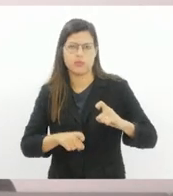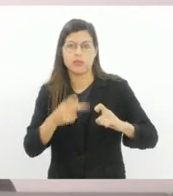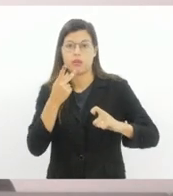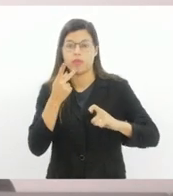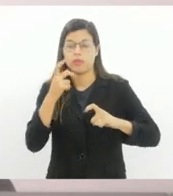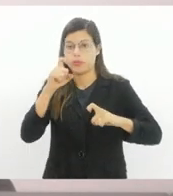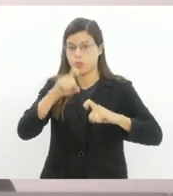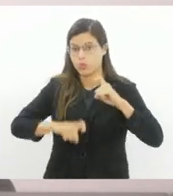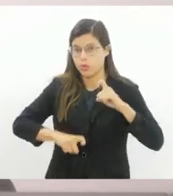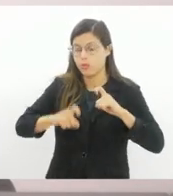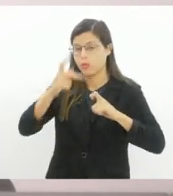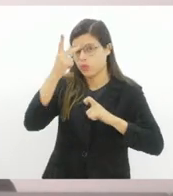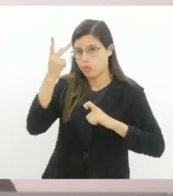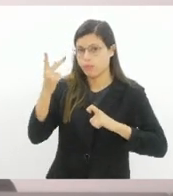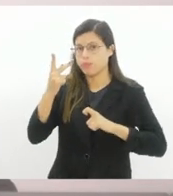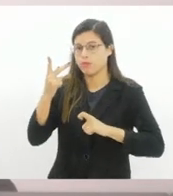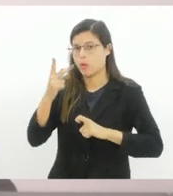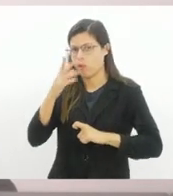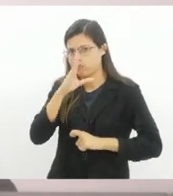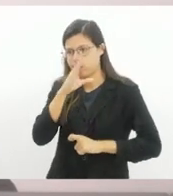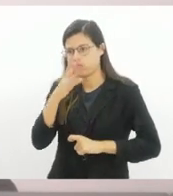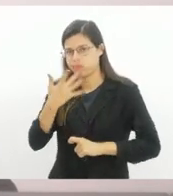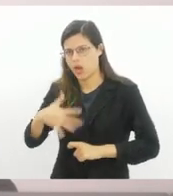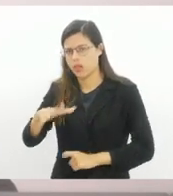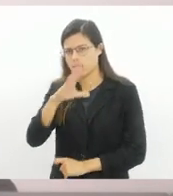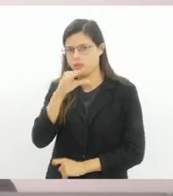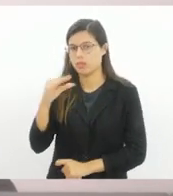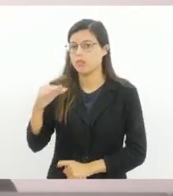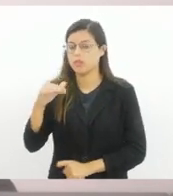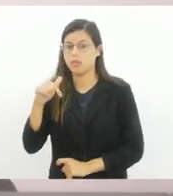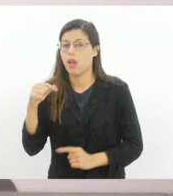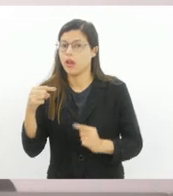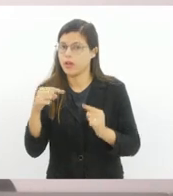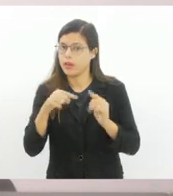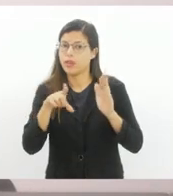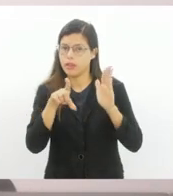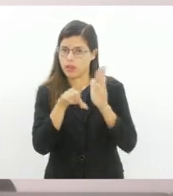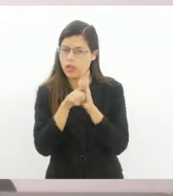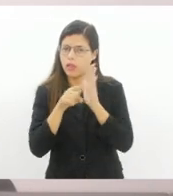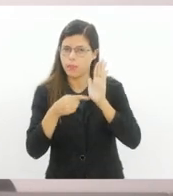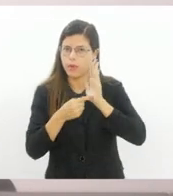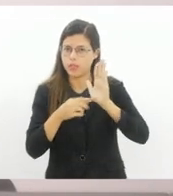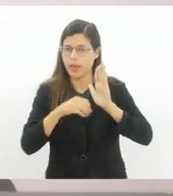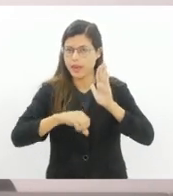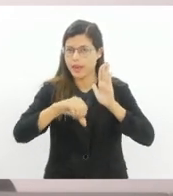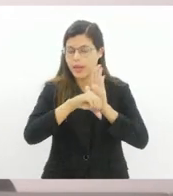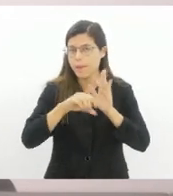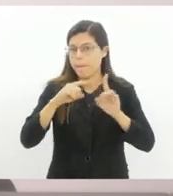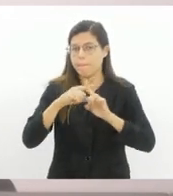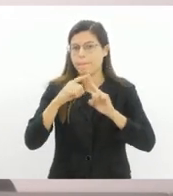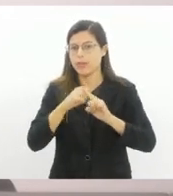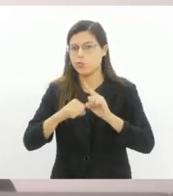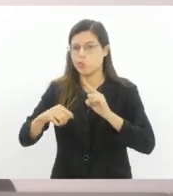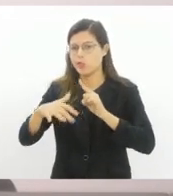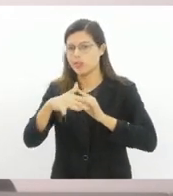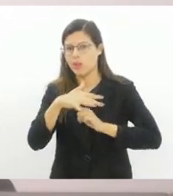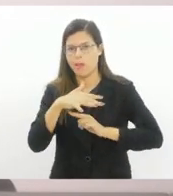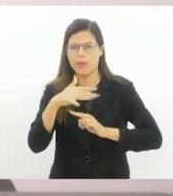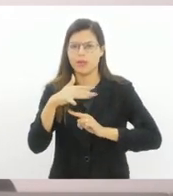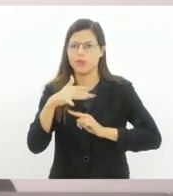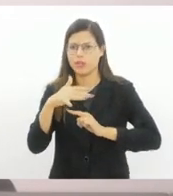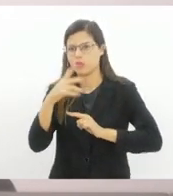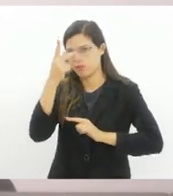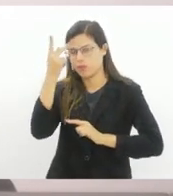de vulnerável, que de acordo com a nossa legislação é crime, mas que, socialmente falando, é